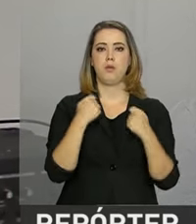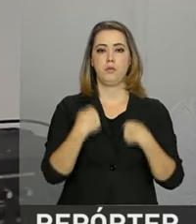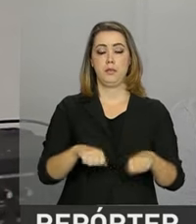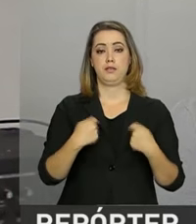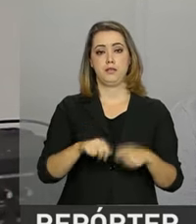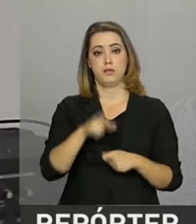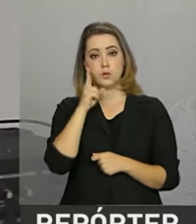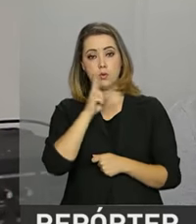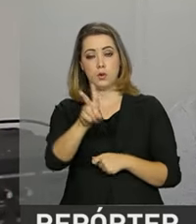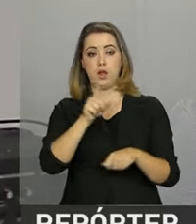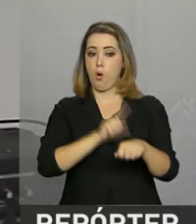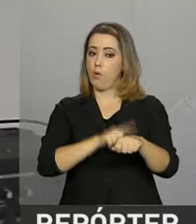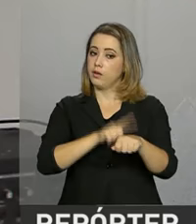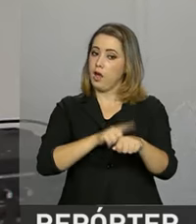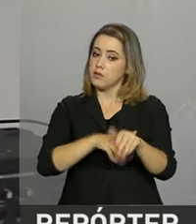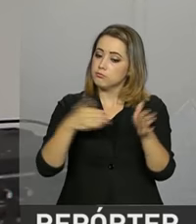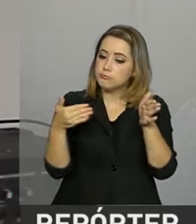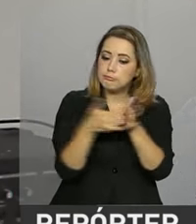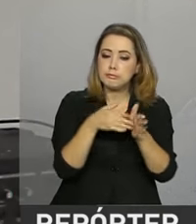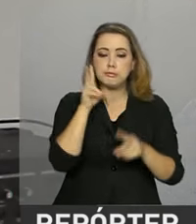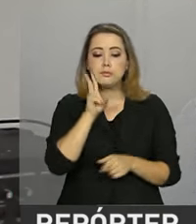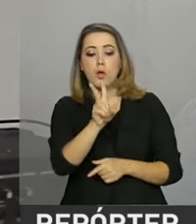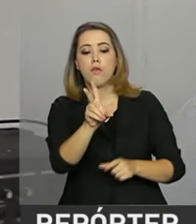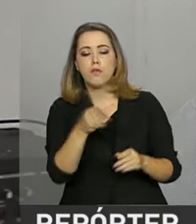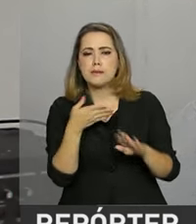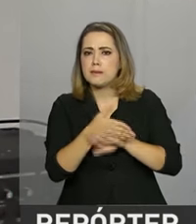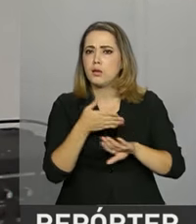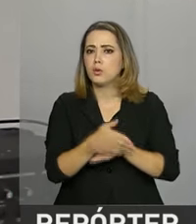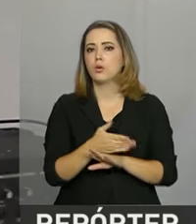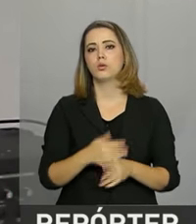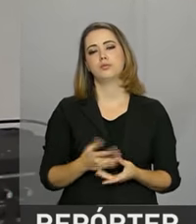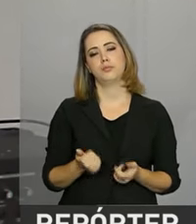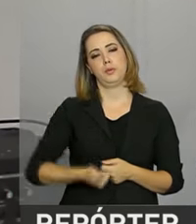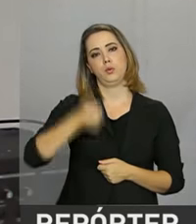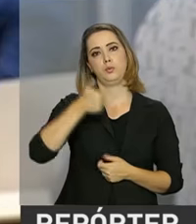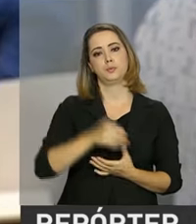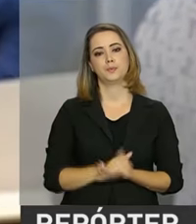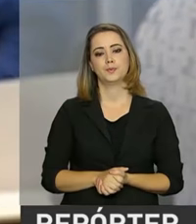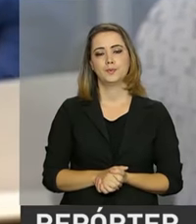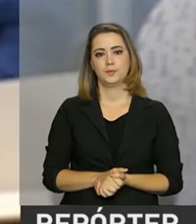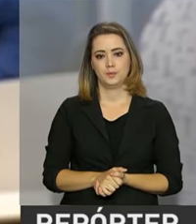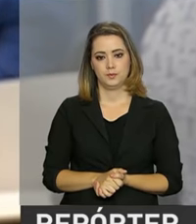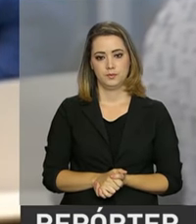data do fechamento, o horário de fechamento, que ele aumenta as chances dele de ingressar no ensino superior.